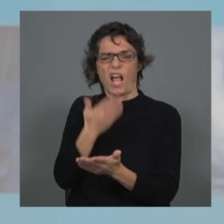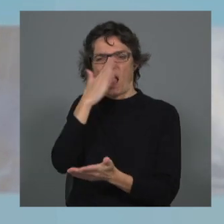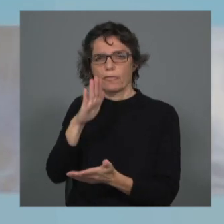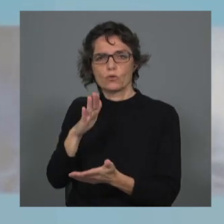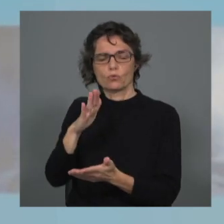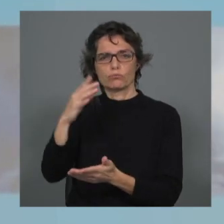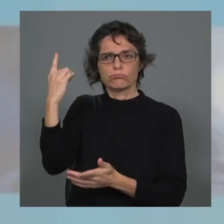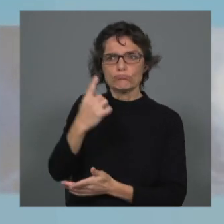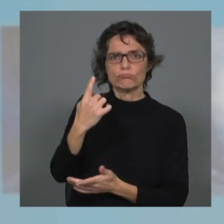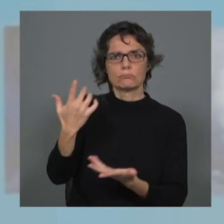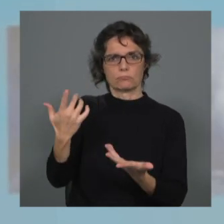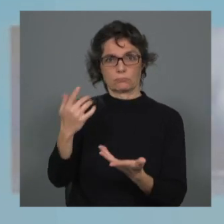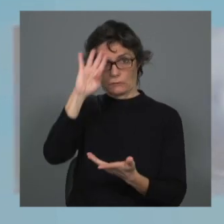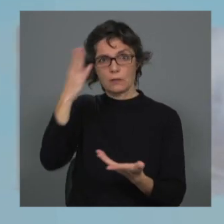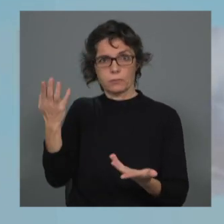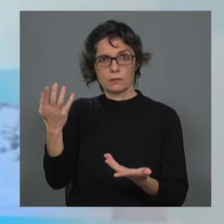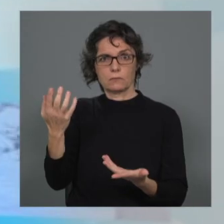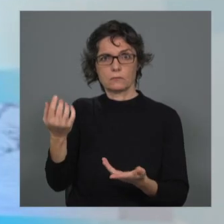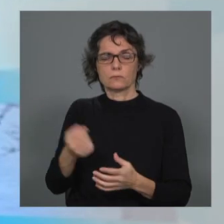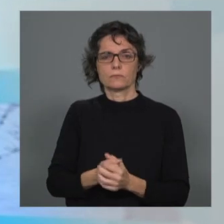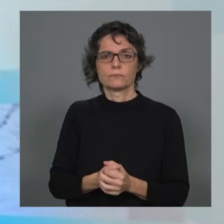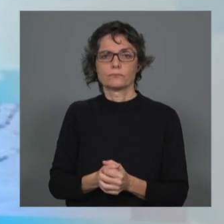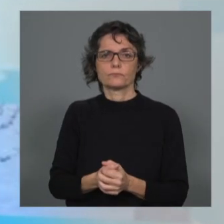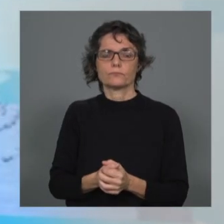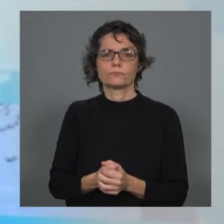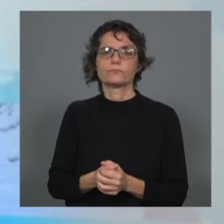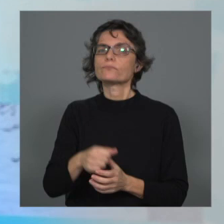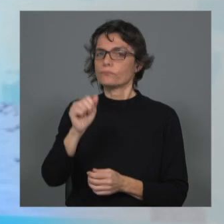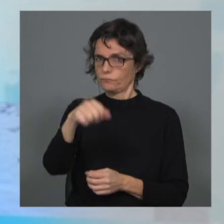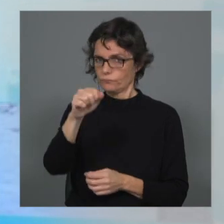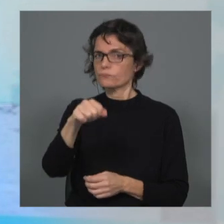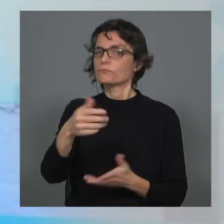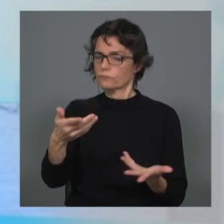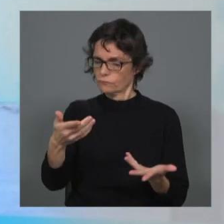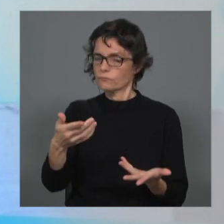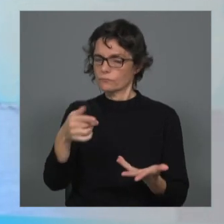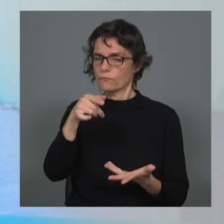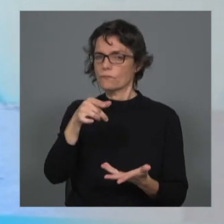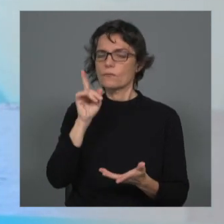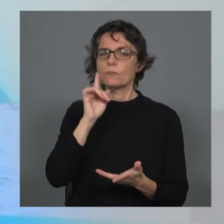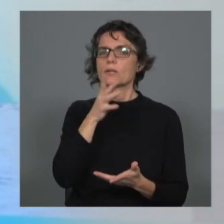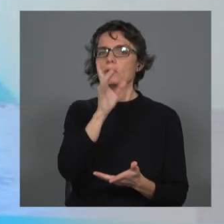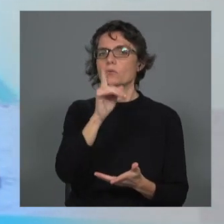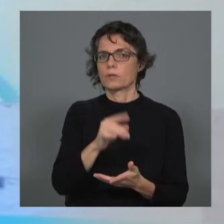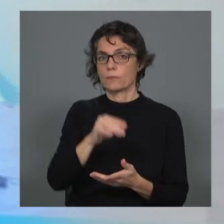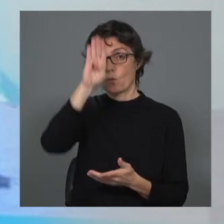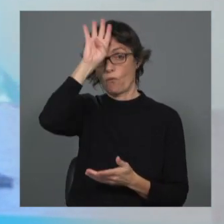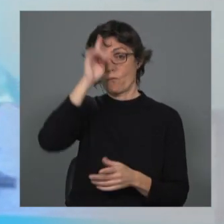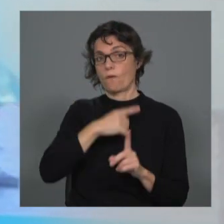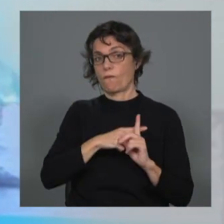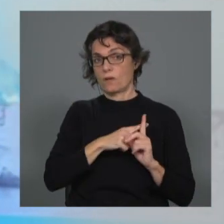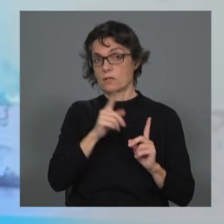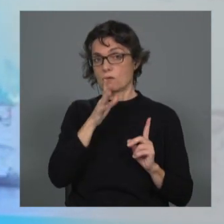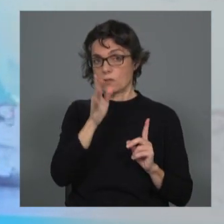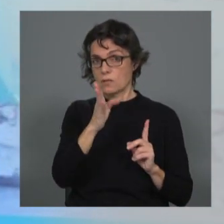ditatoriais, etc. Exatamente. E nesse aspecto há uma questão absolutamente crucial. O Papa Francisco tem dado sinais